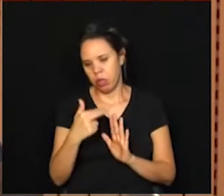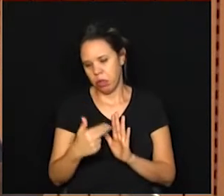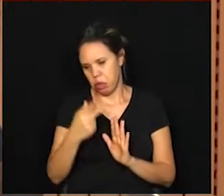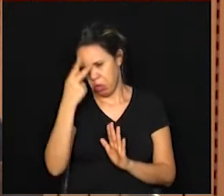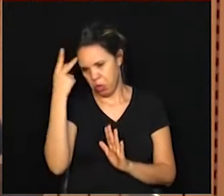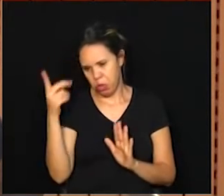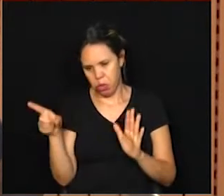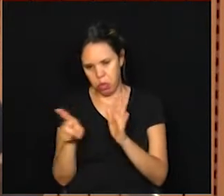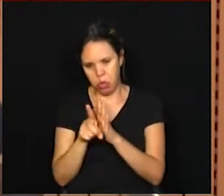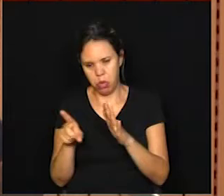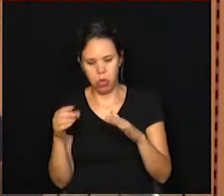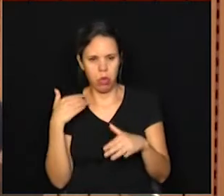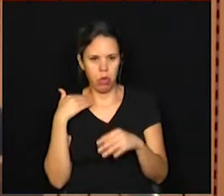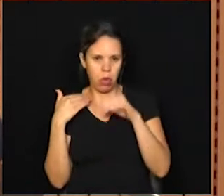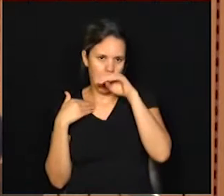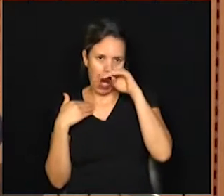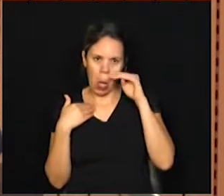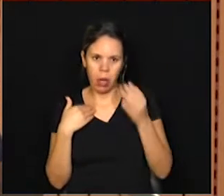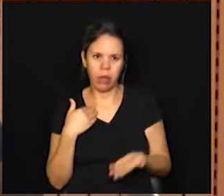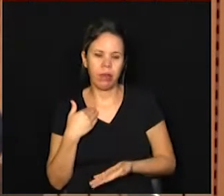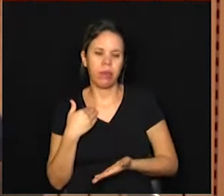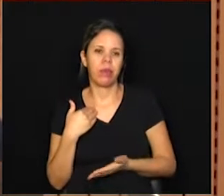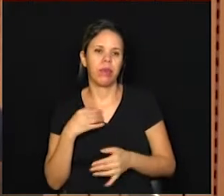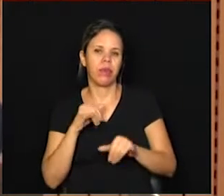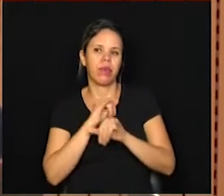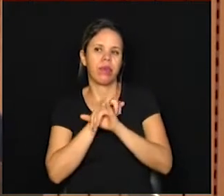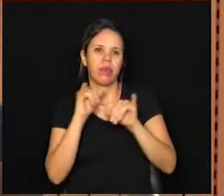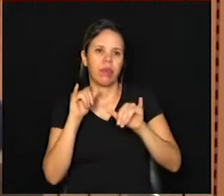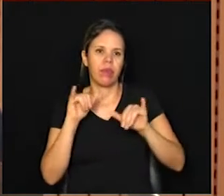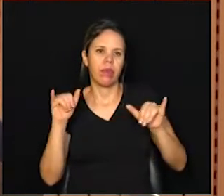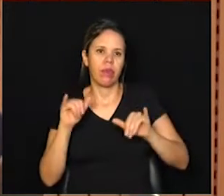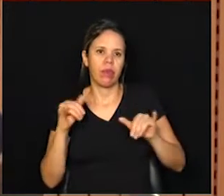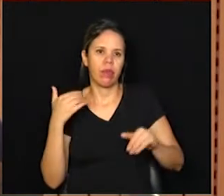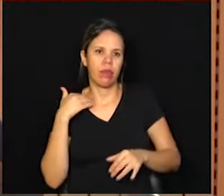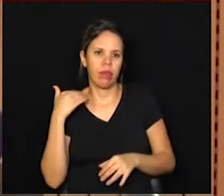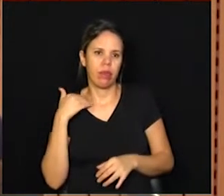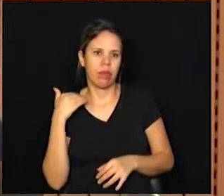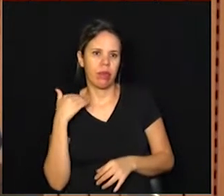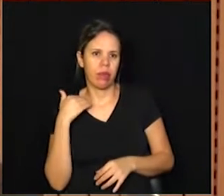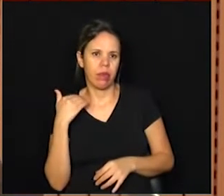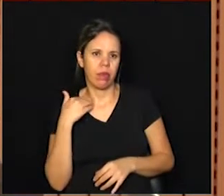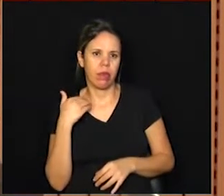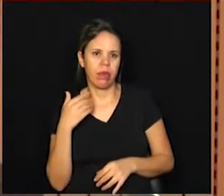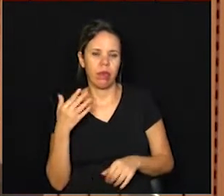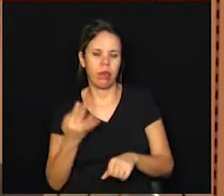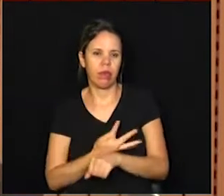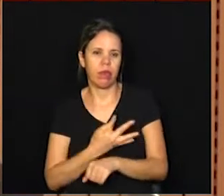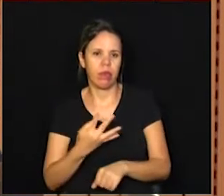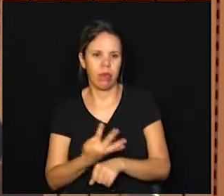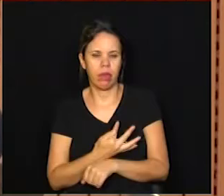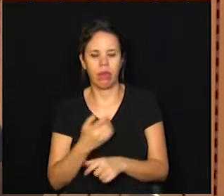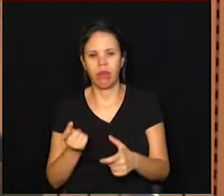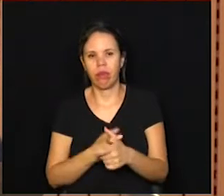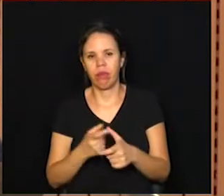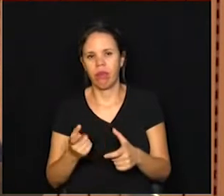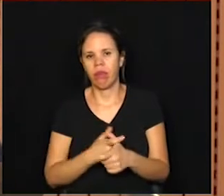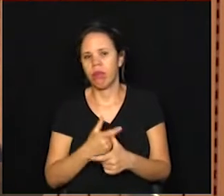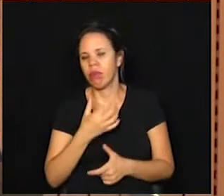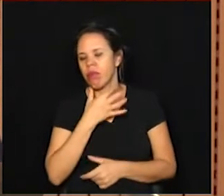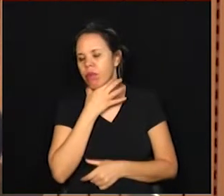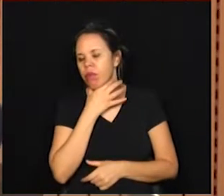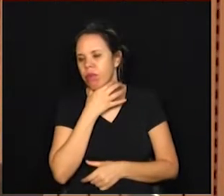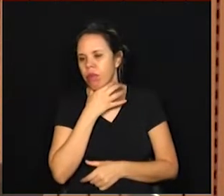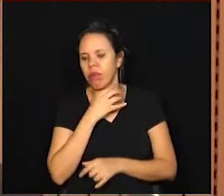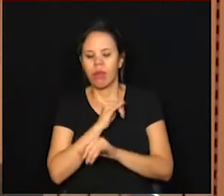fizeram? Começaram a lançar boatos de que o banco estava em dificuldades financeiras. Fake